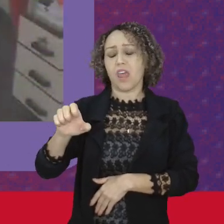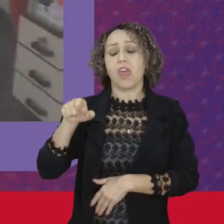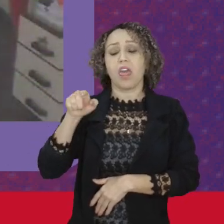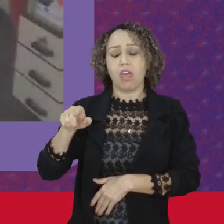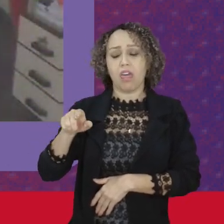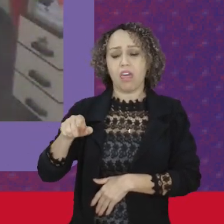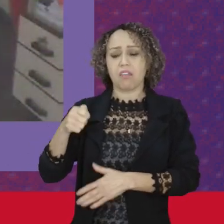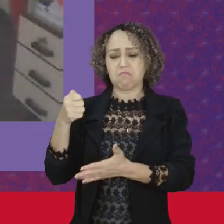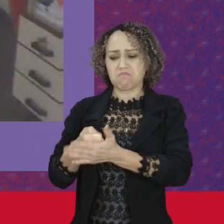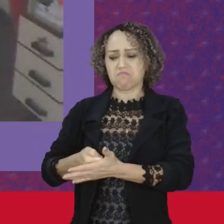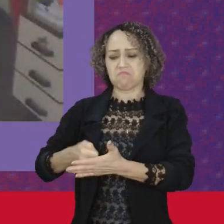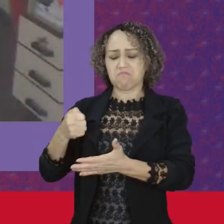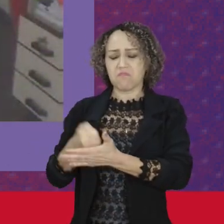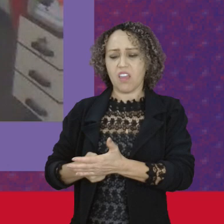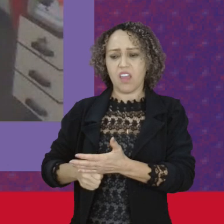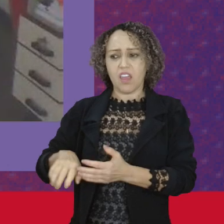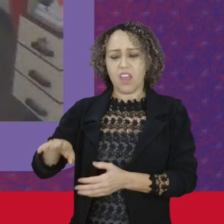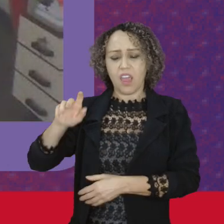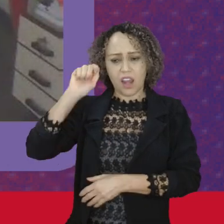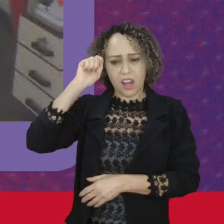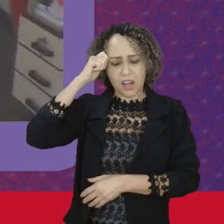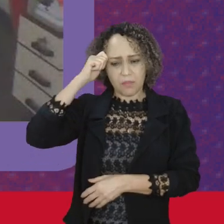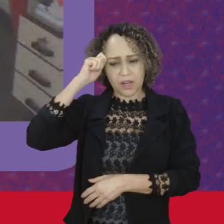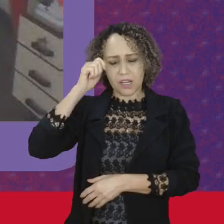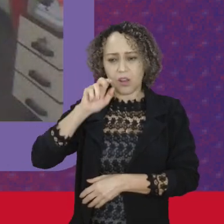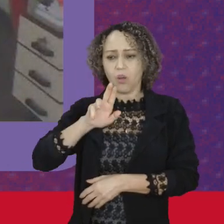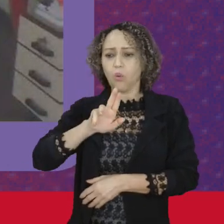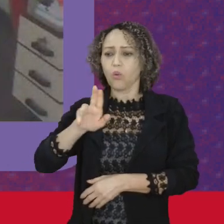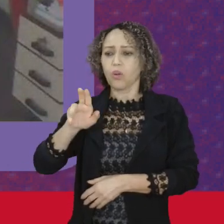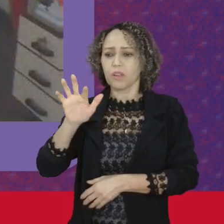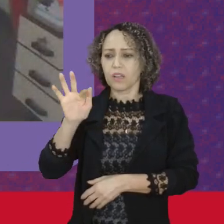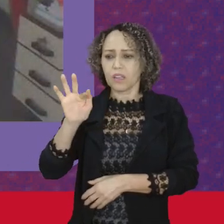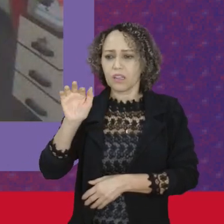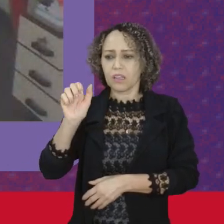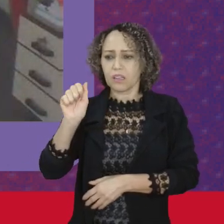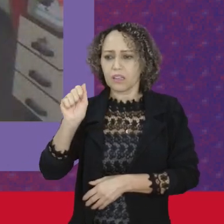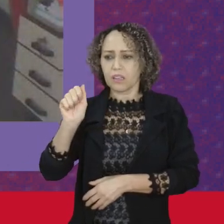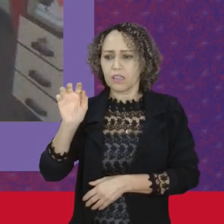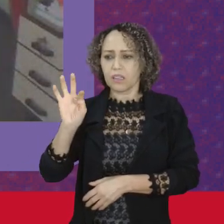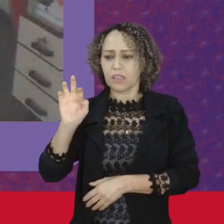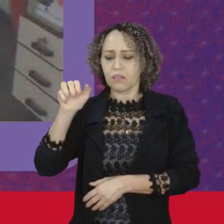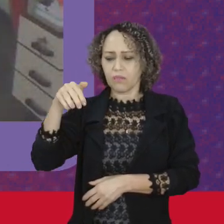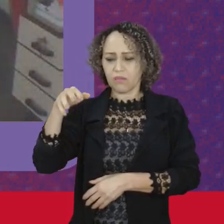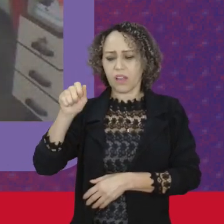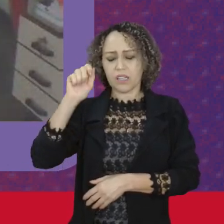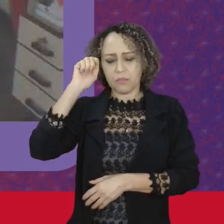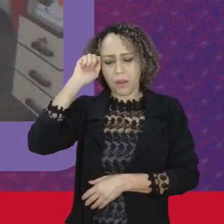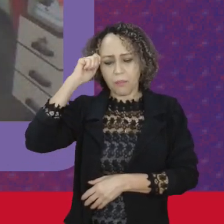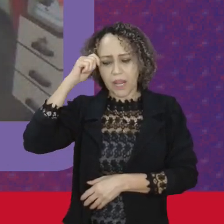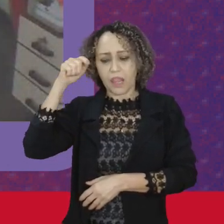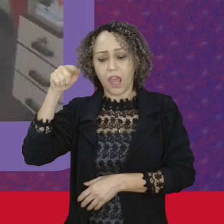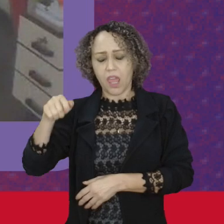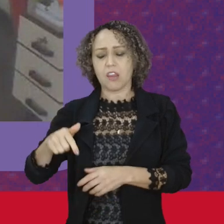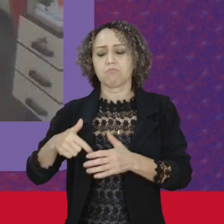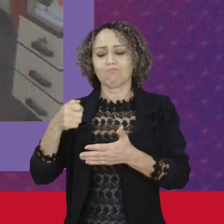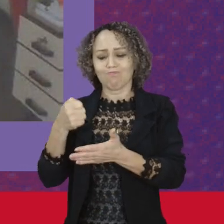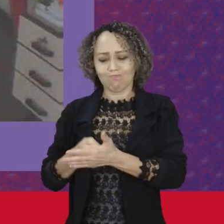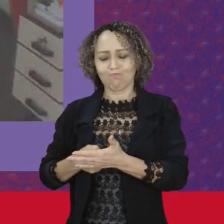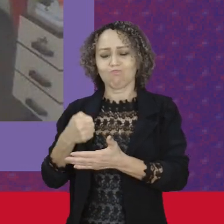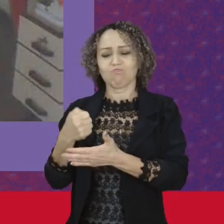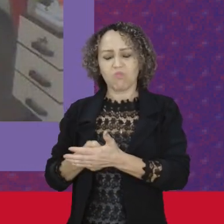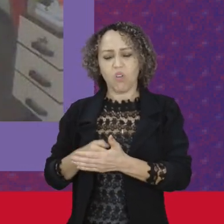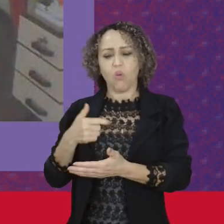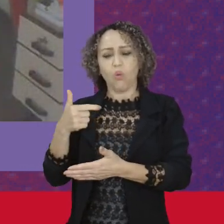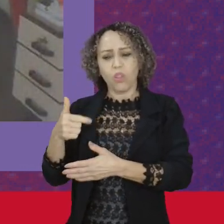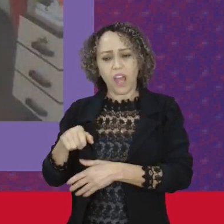chamava Fátima Preta, né? Que é assim que a gente chamava a Helenira, e que é desaparecida